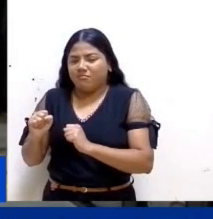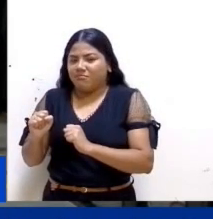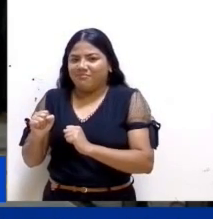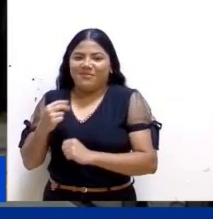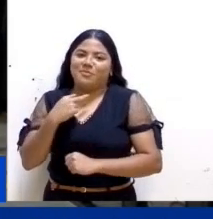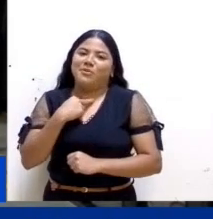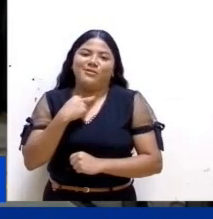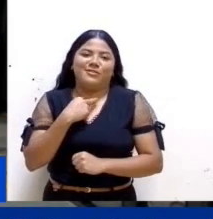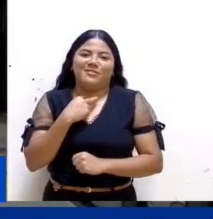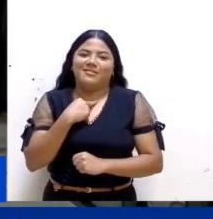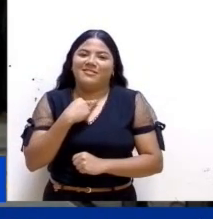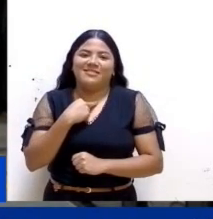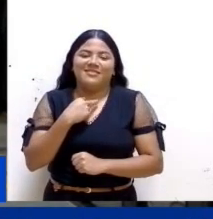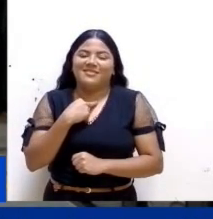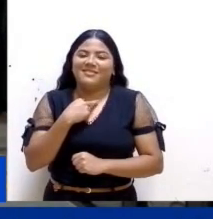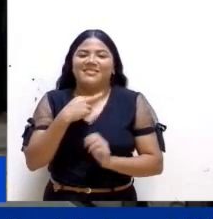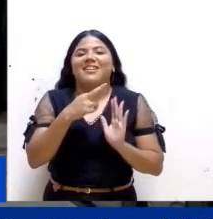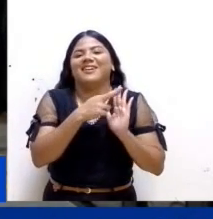Olha.